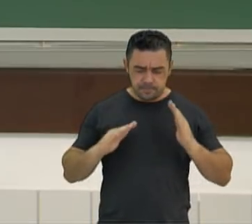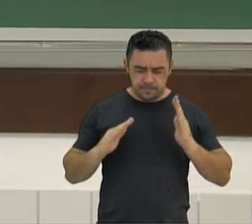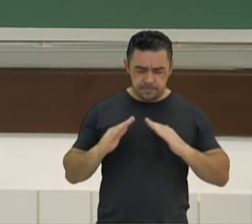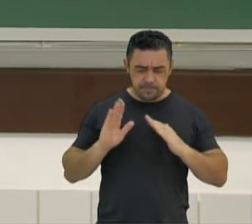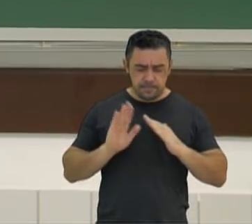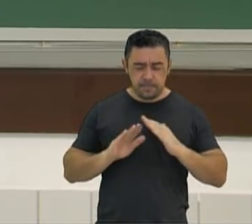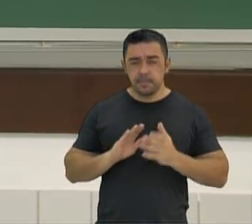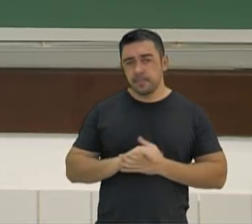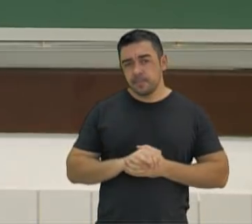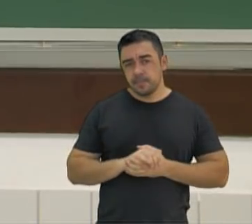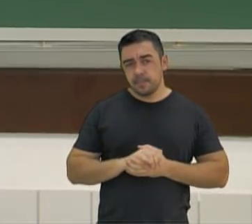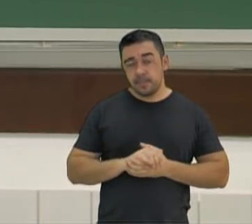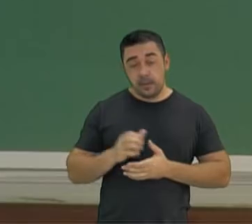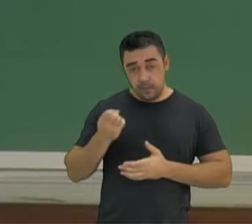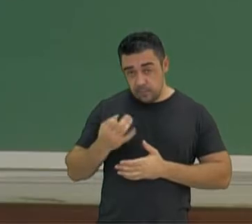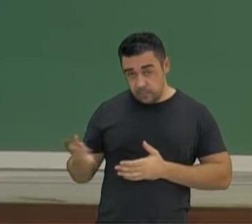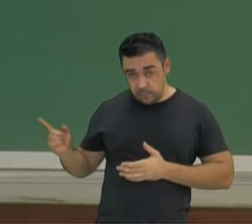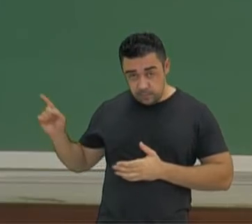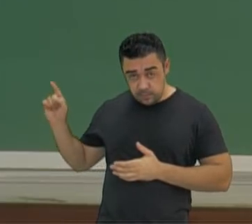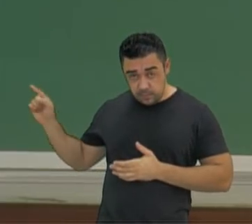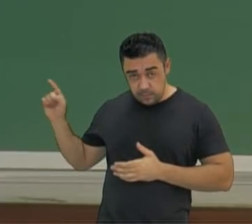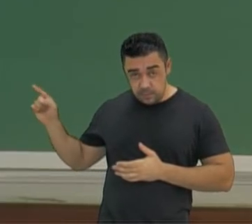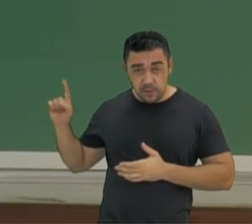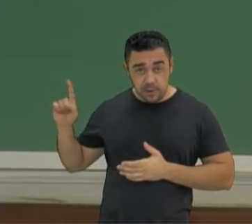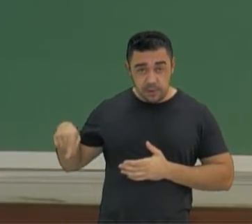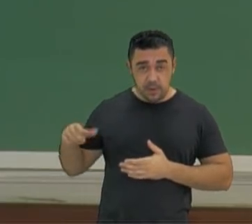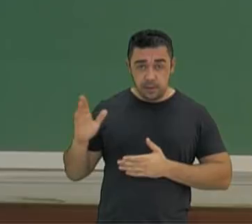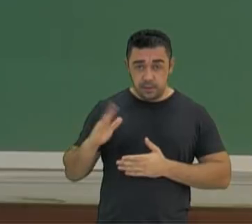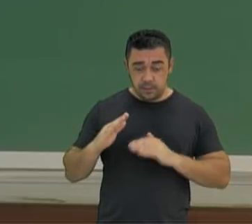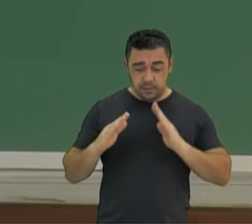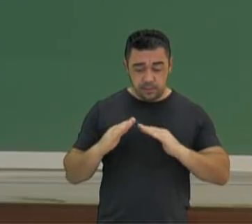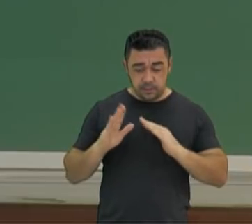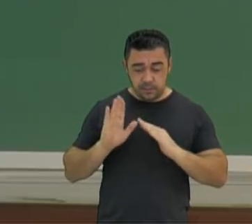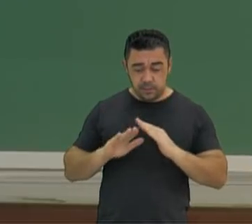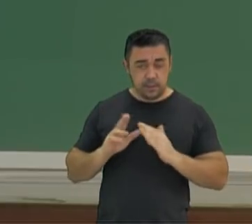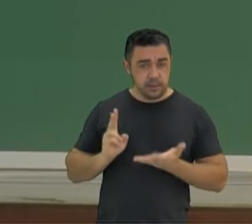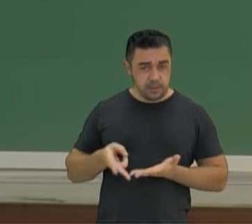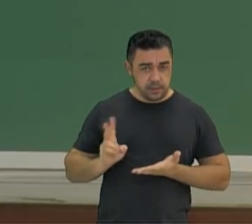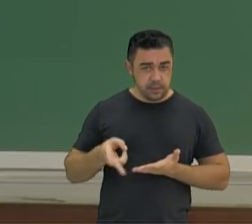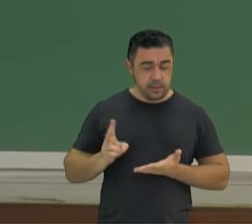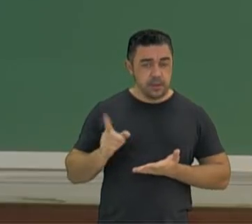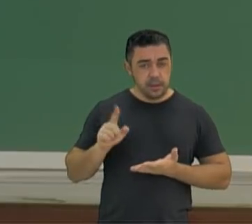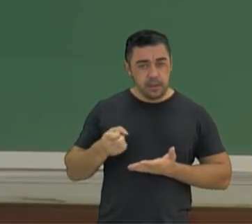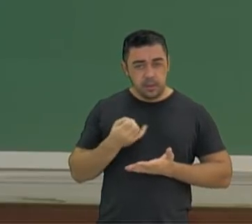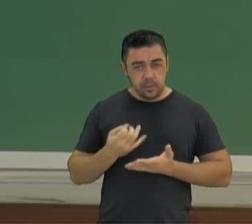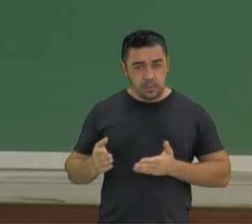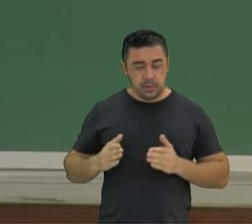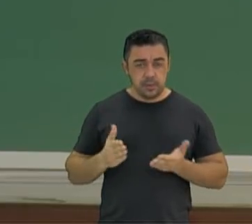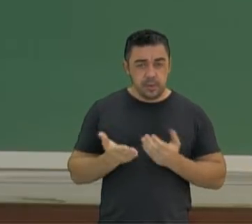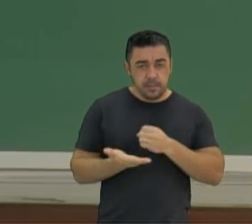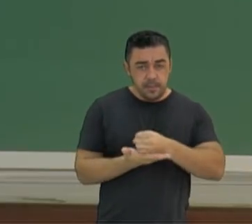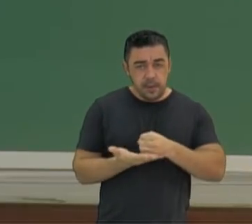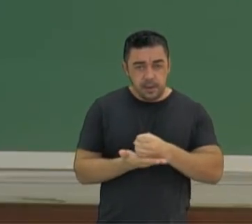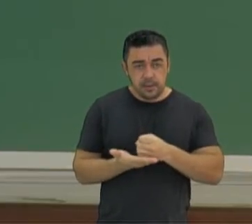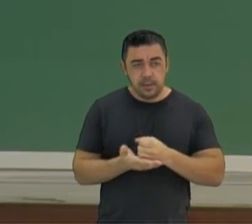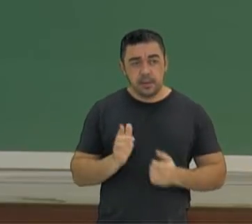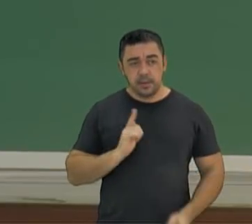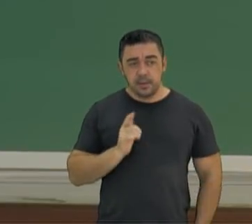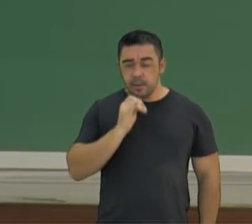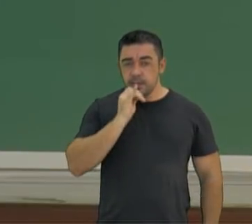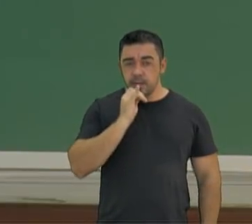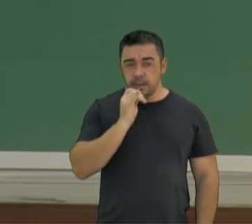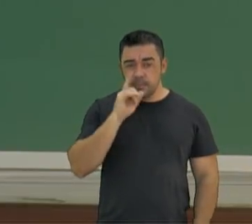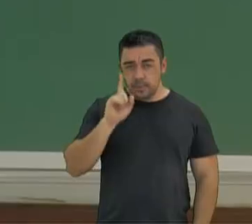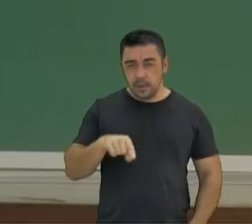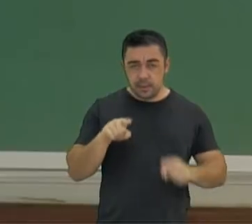laterais? Bom, a quantidade de faces laterais segue a mesma quantidade de lados da base. Se a minha base, né,